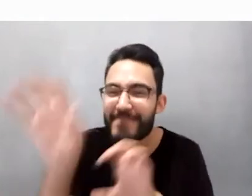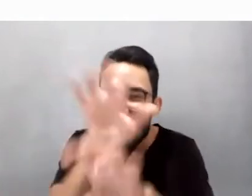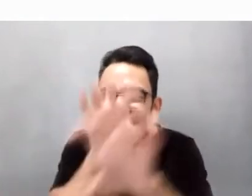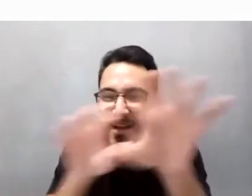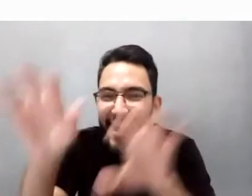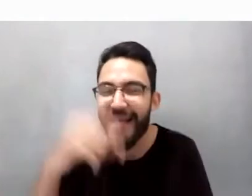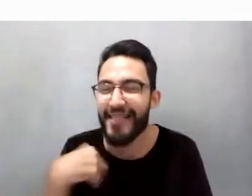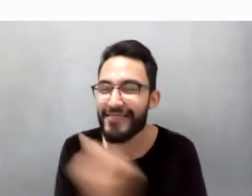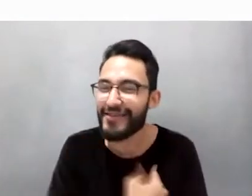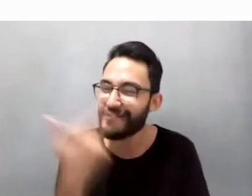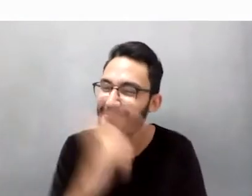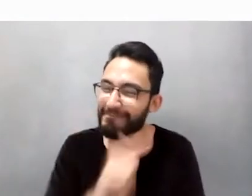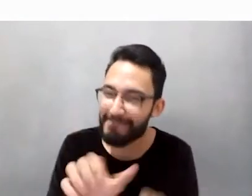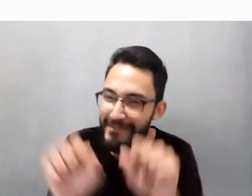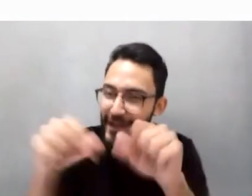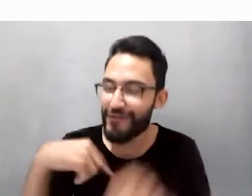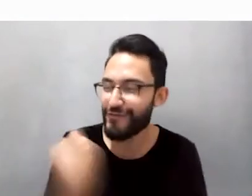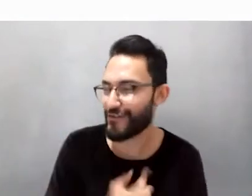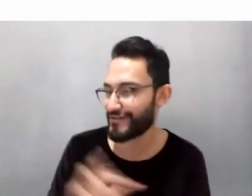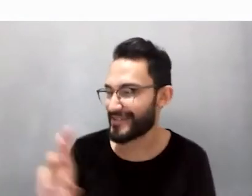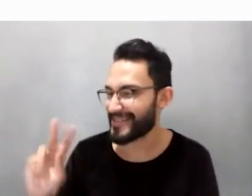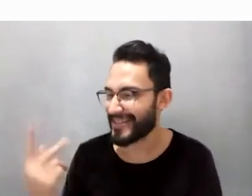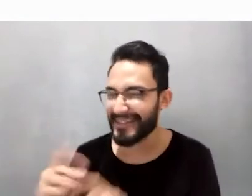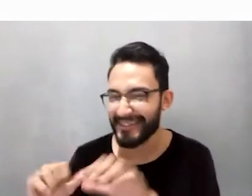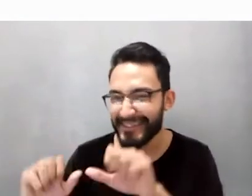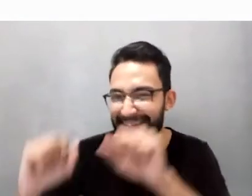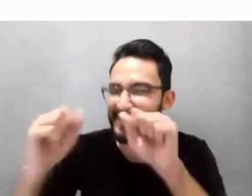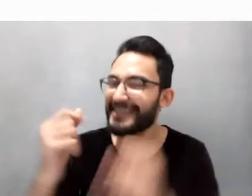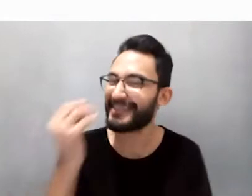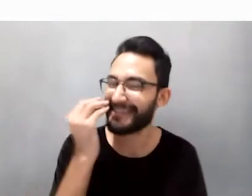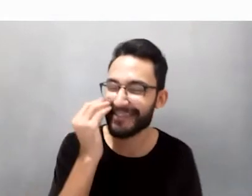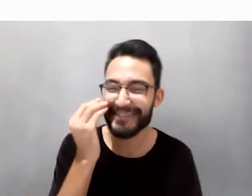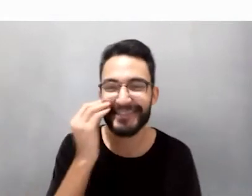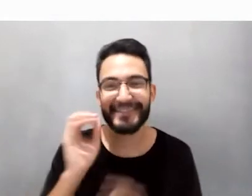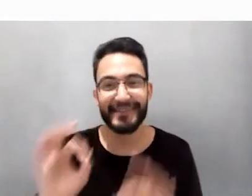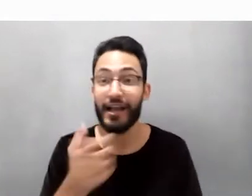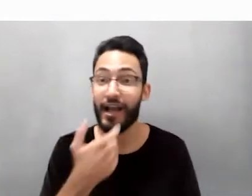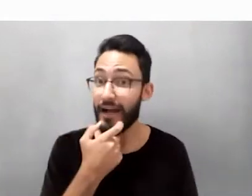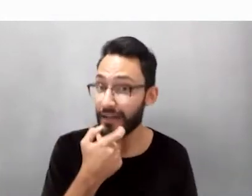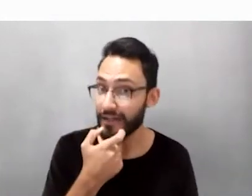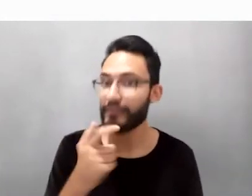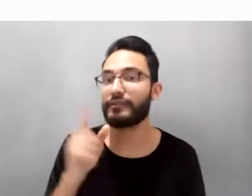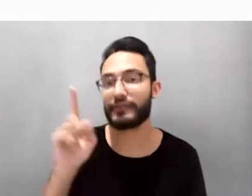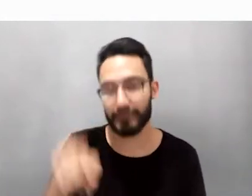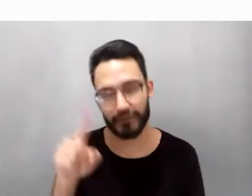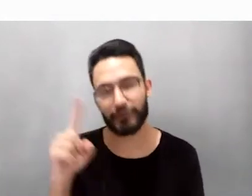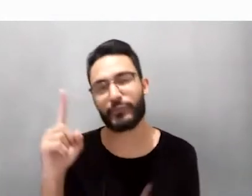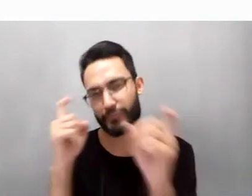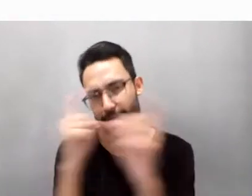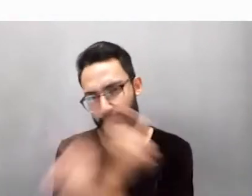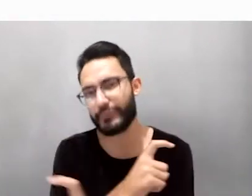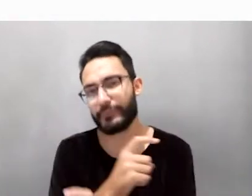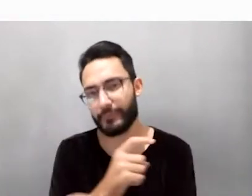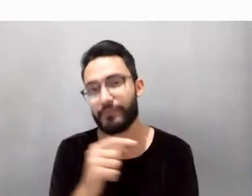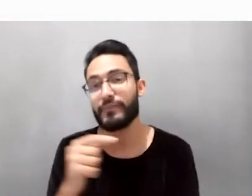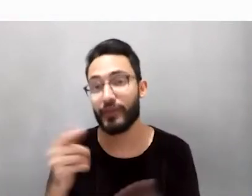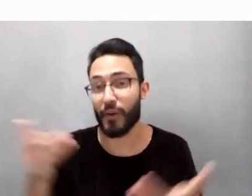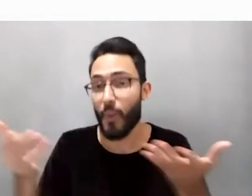com esse trabalho que a gente está fazendo, né? E de fato, o inglês ele é uma dor, né? Hoje a gente